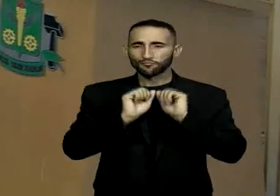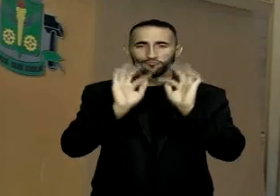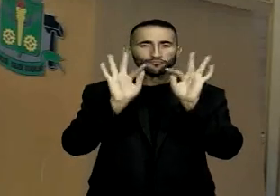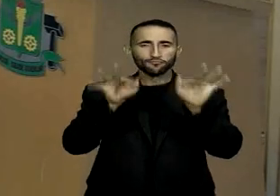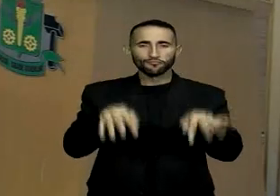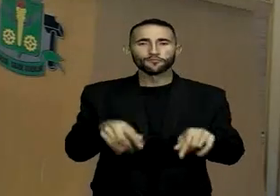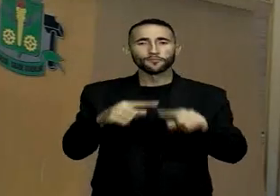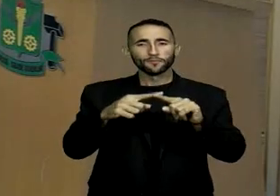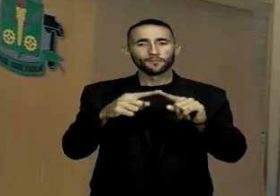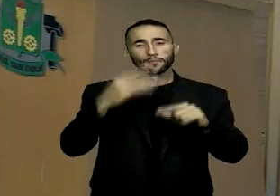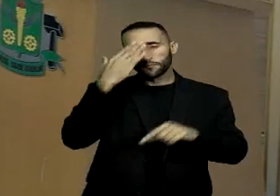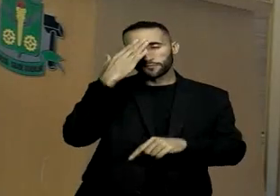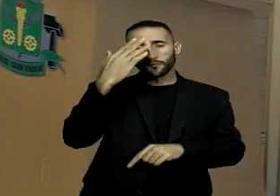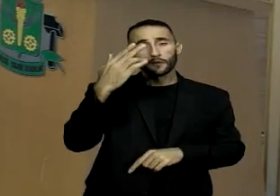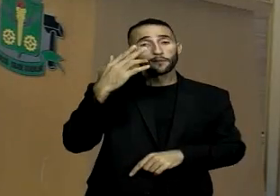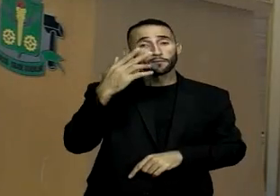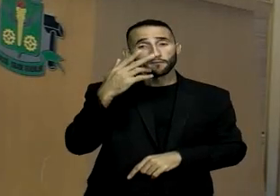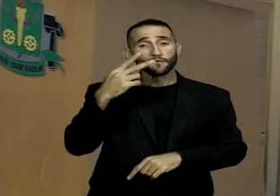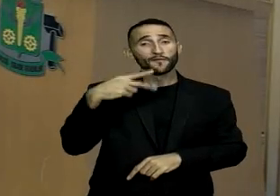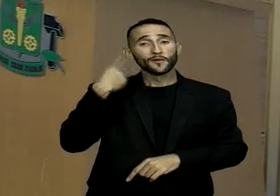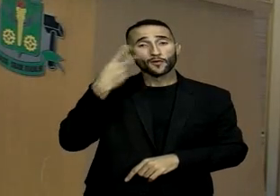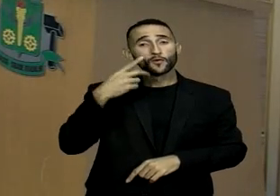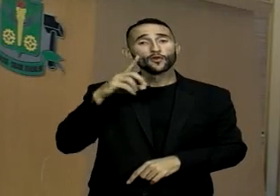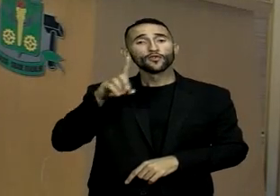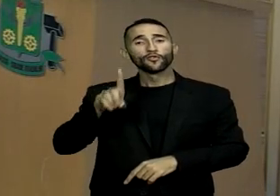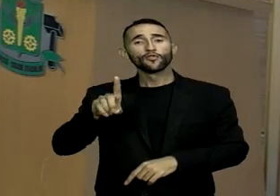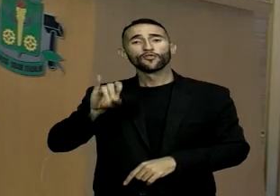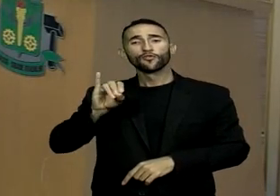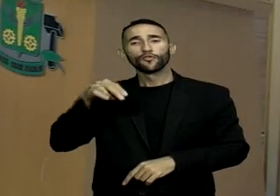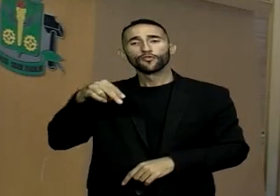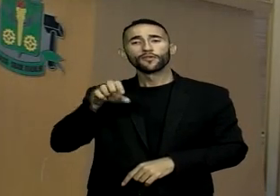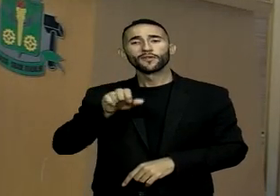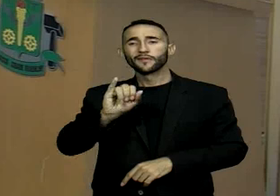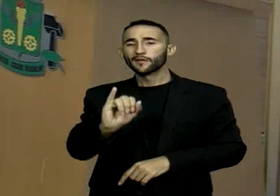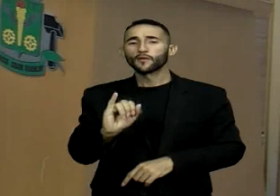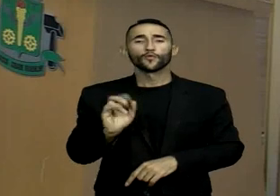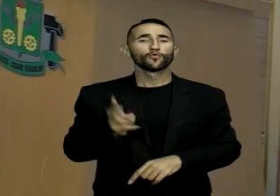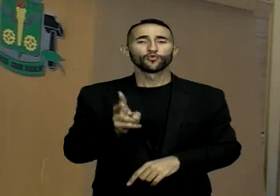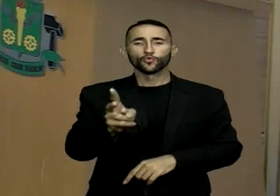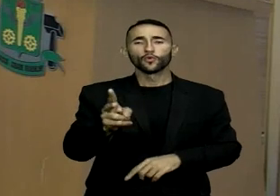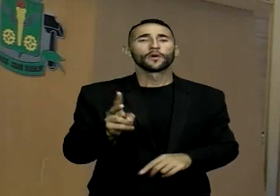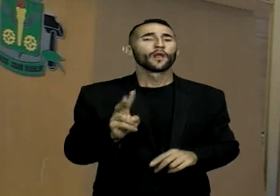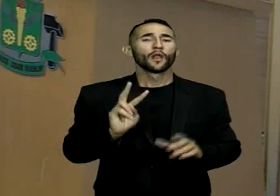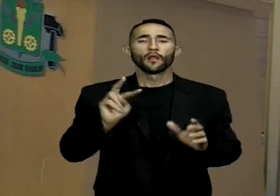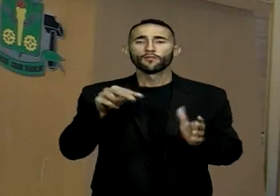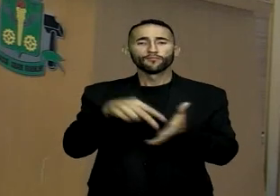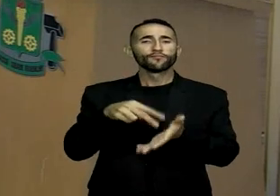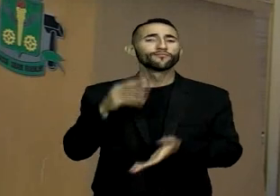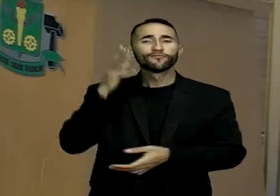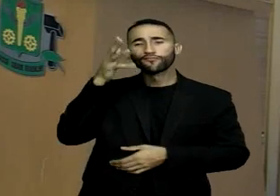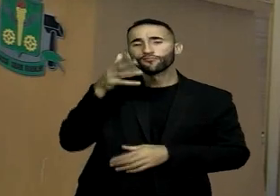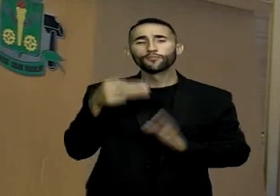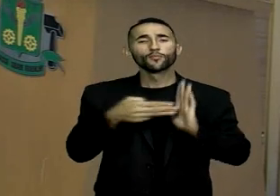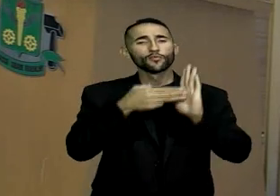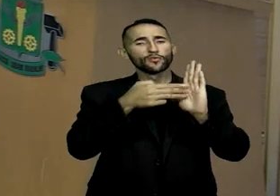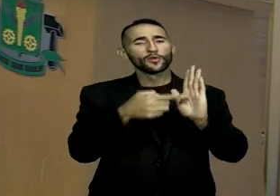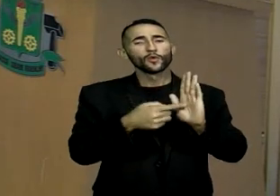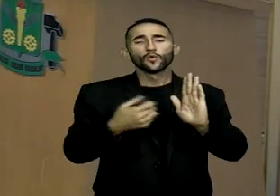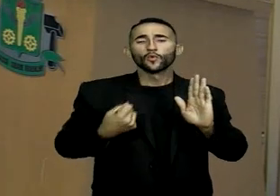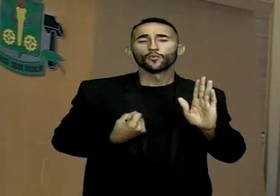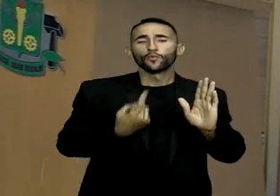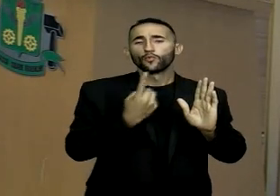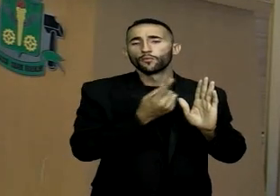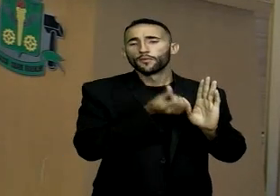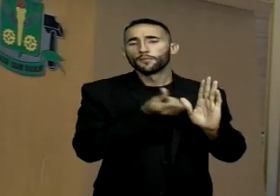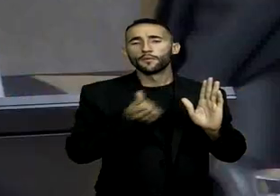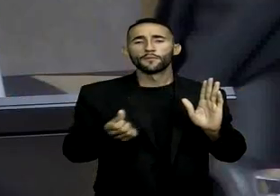Muito obrigado, vereador Dinei Simão. Continua em discussão a moção de congratulações número 166 do nobre